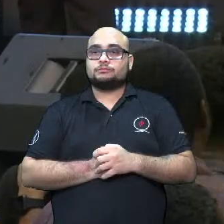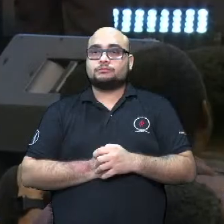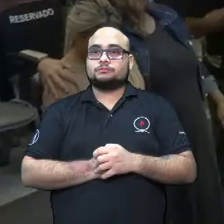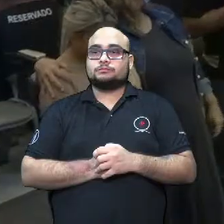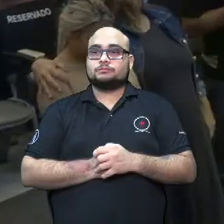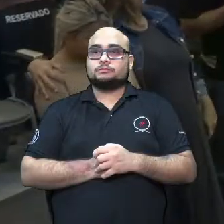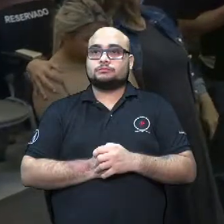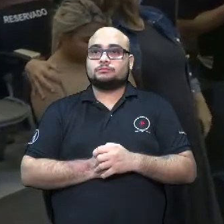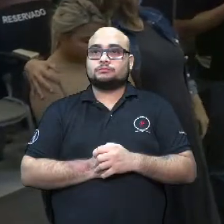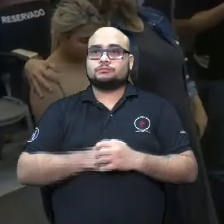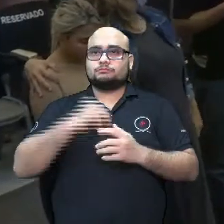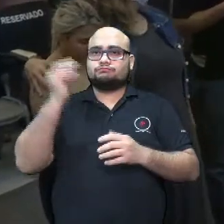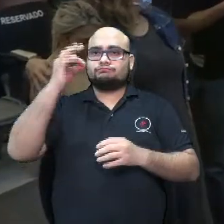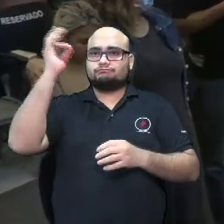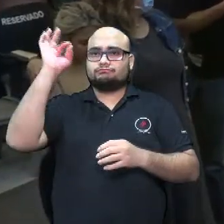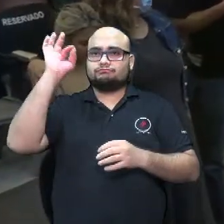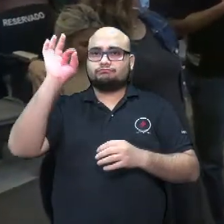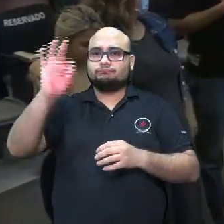Espírito